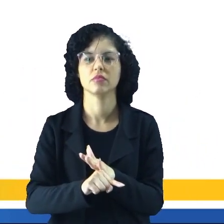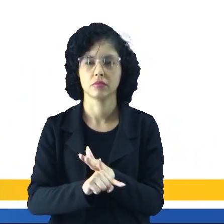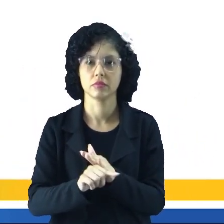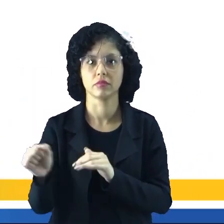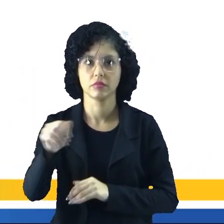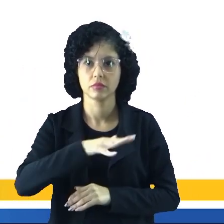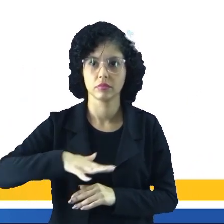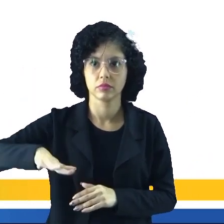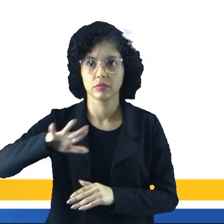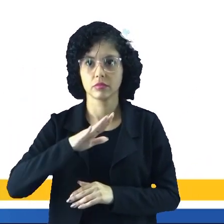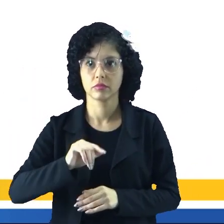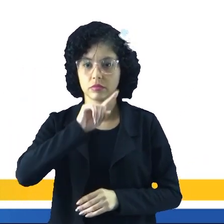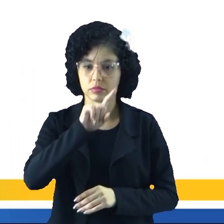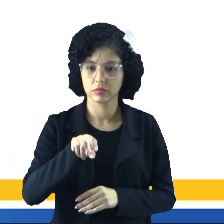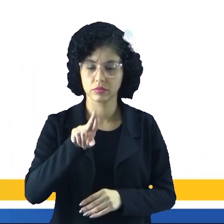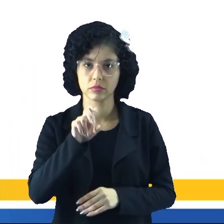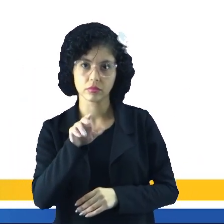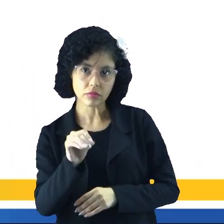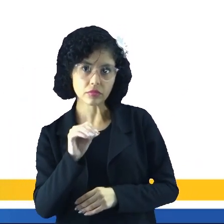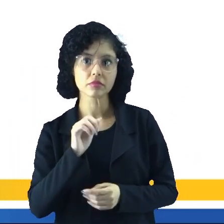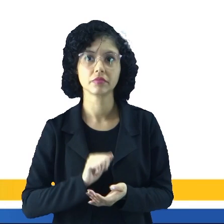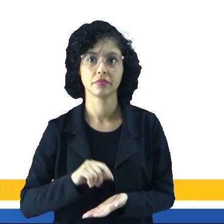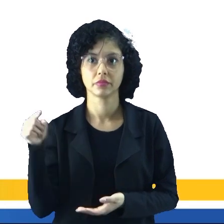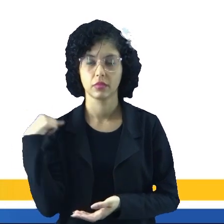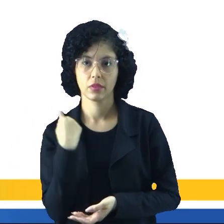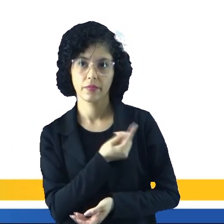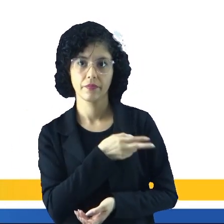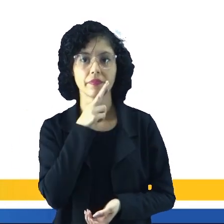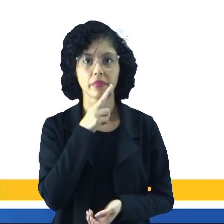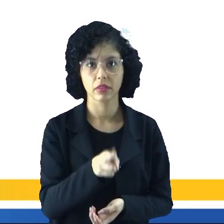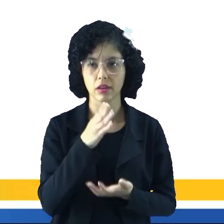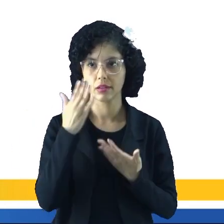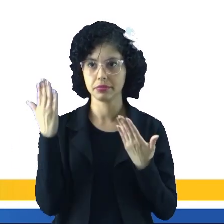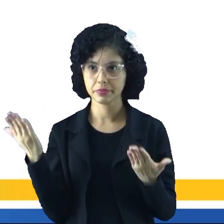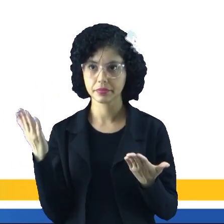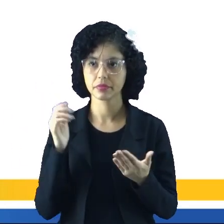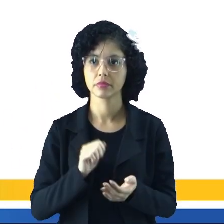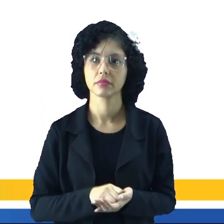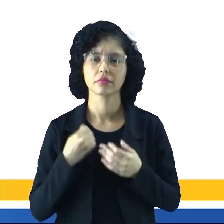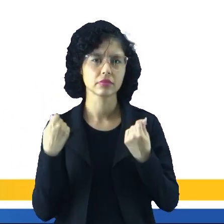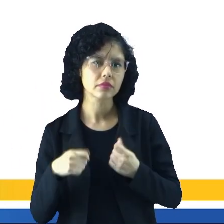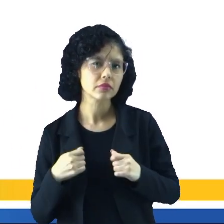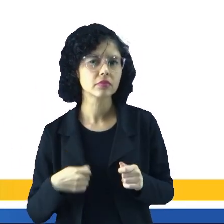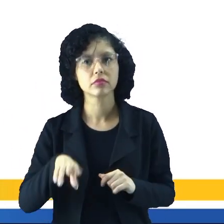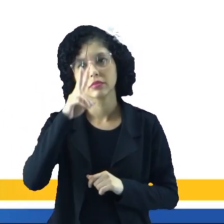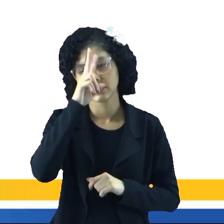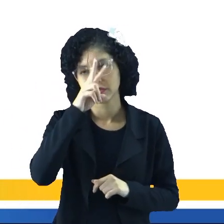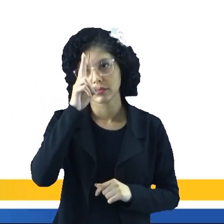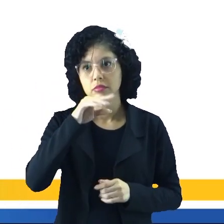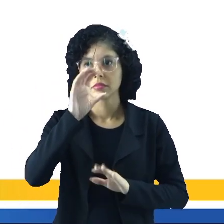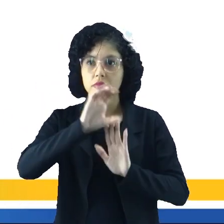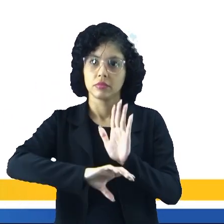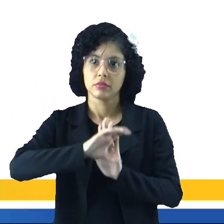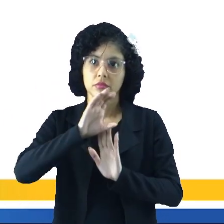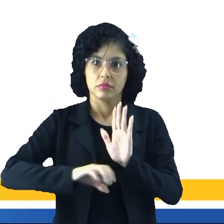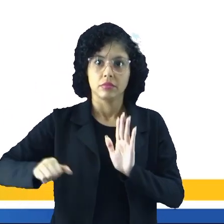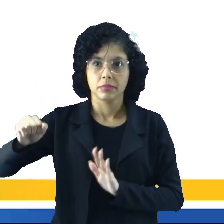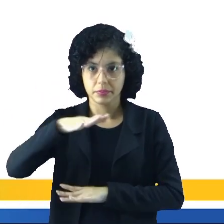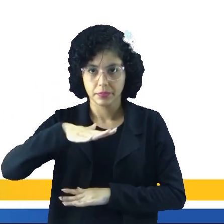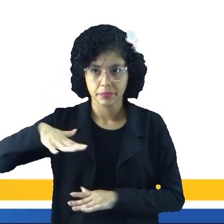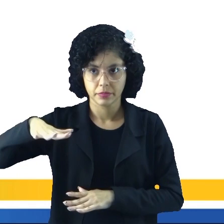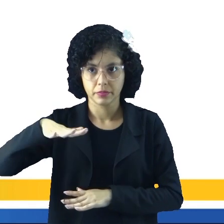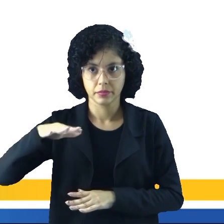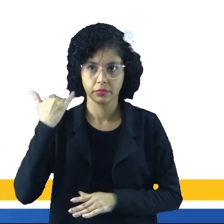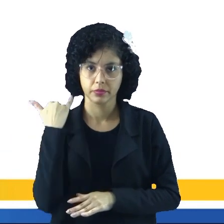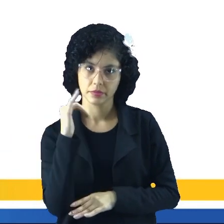o campo elétrico vai ser nulo. Então, para a gente responder essa questão, a gente precisava lembrar do conceito de campo